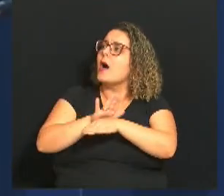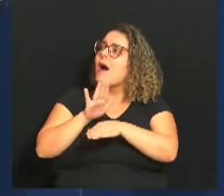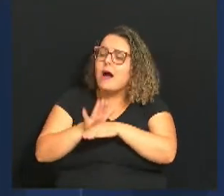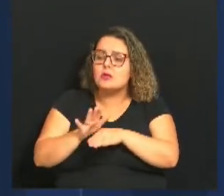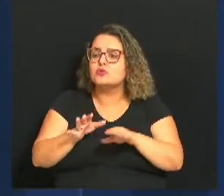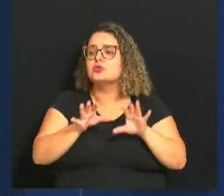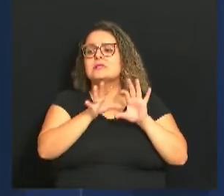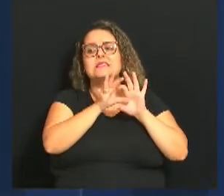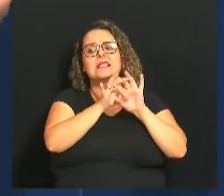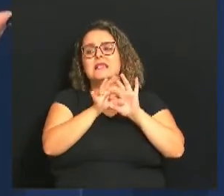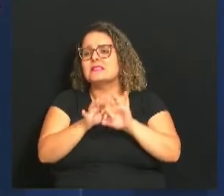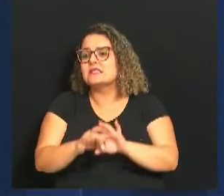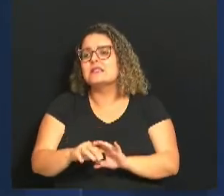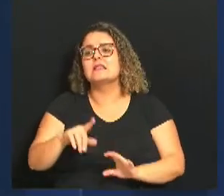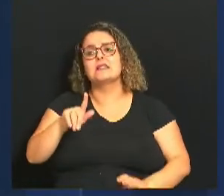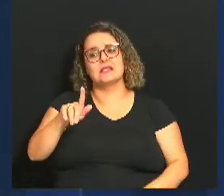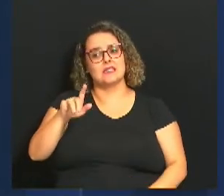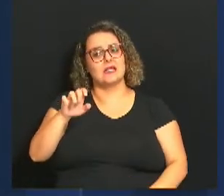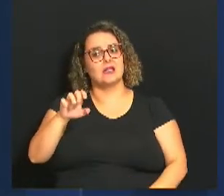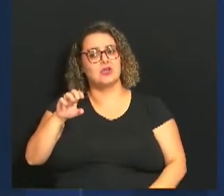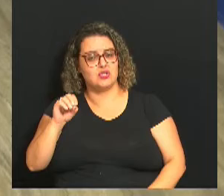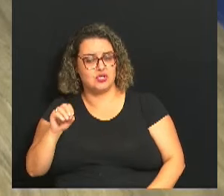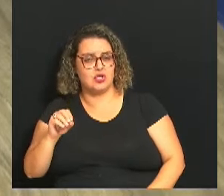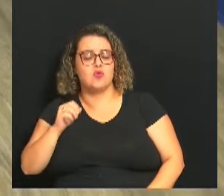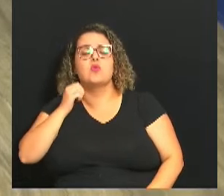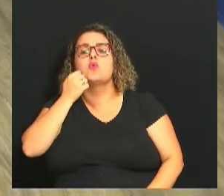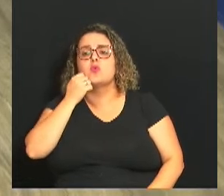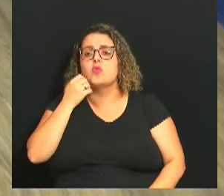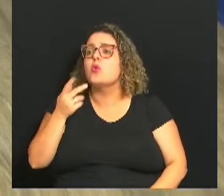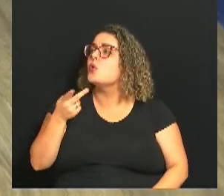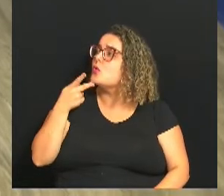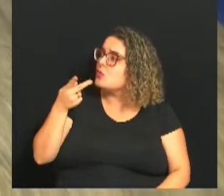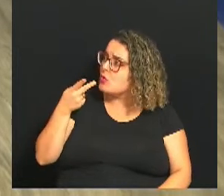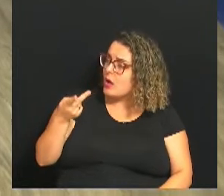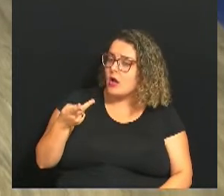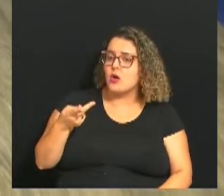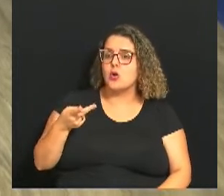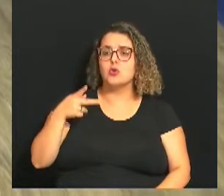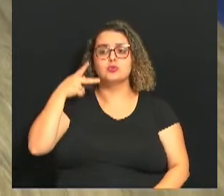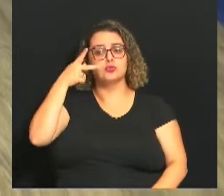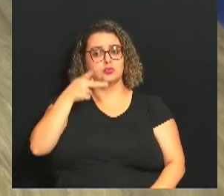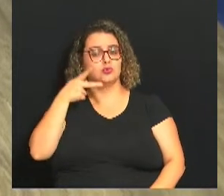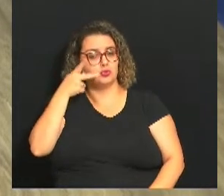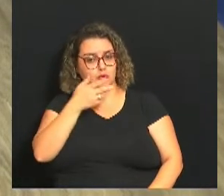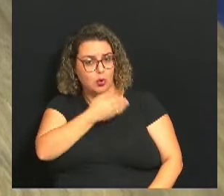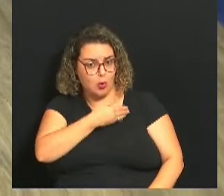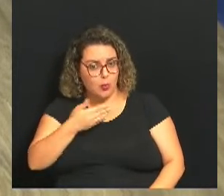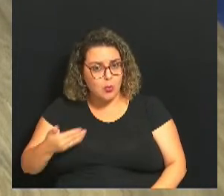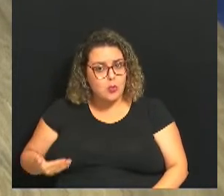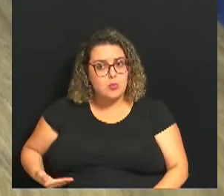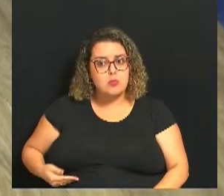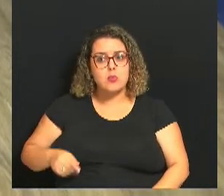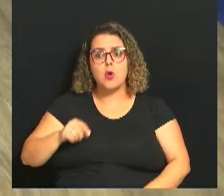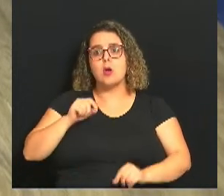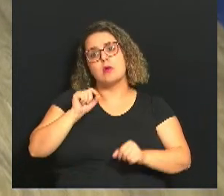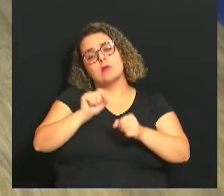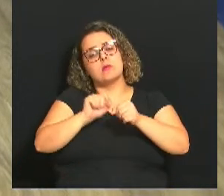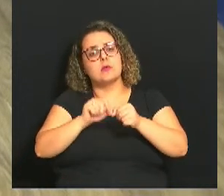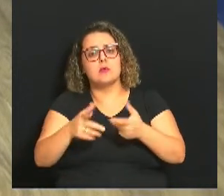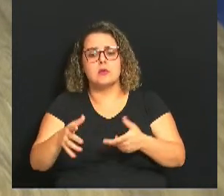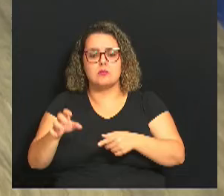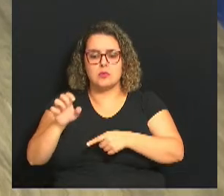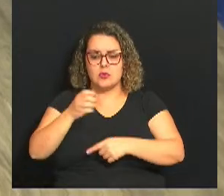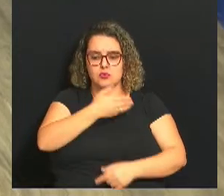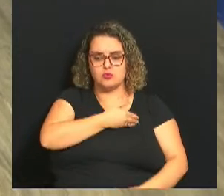que a geociência traz, por exemplo, quando o senhor fala na implantação de políticas públicas aí que devem ser feitas pelos governos estaduais,